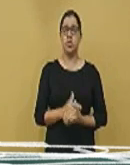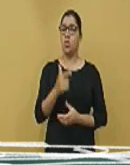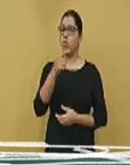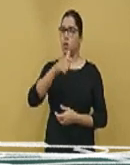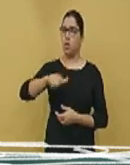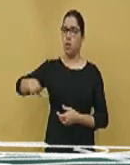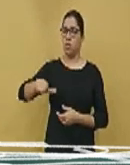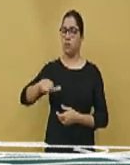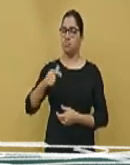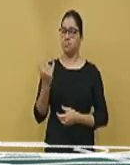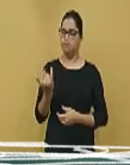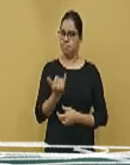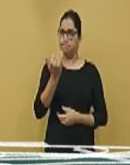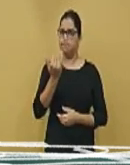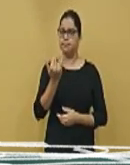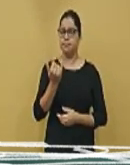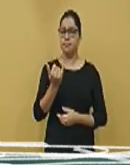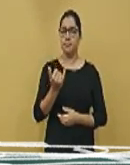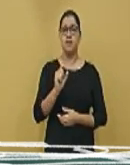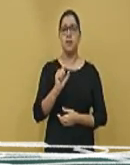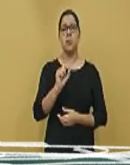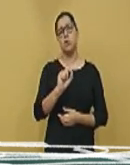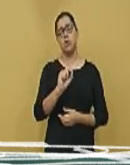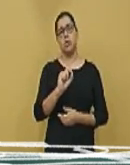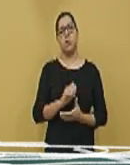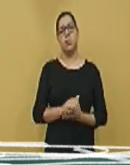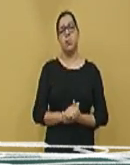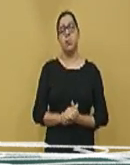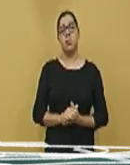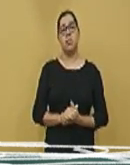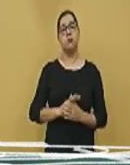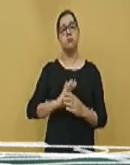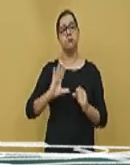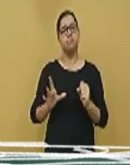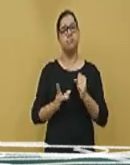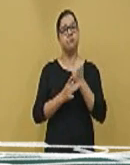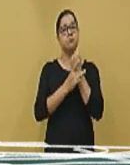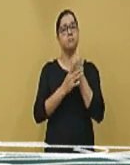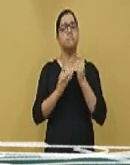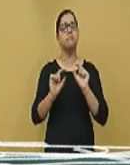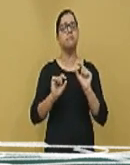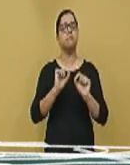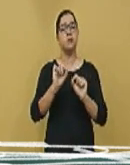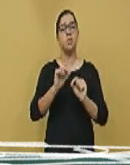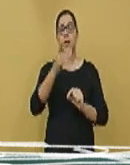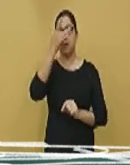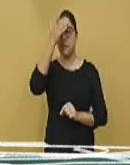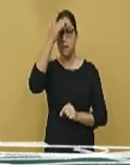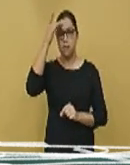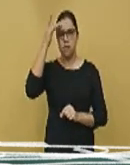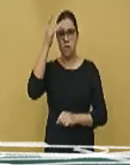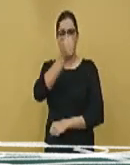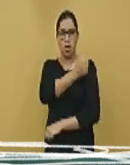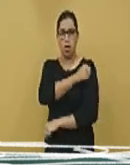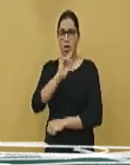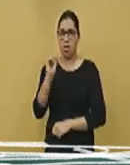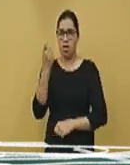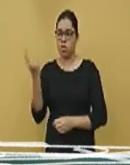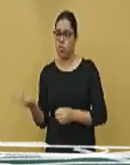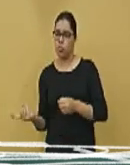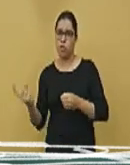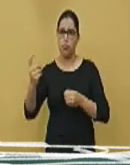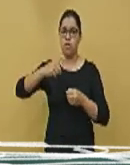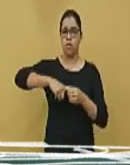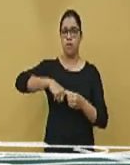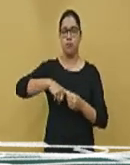também importante, que é um desafio da universidade, é garantir a inserção do egresso na sua carreira profissional,